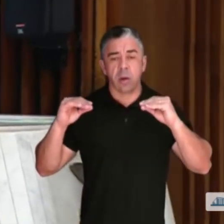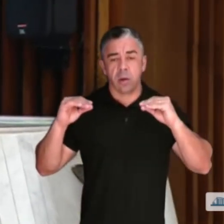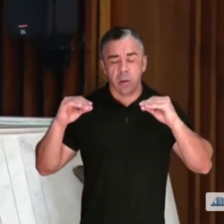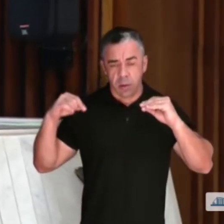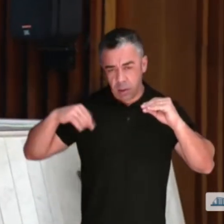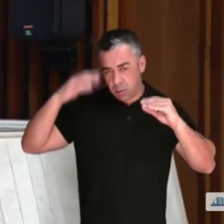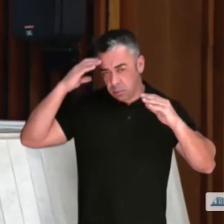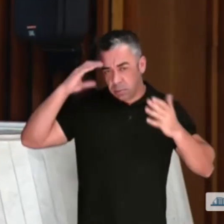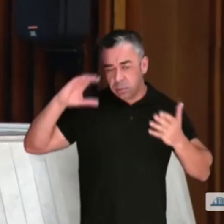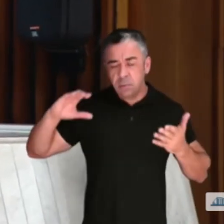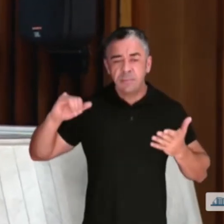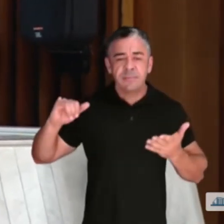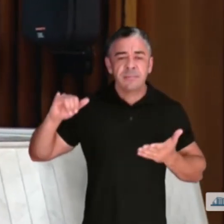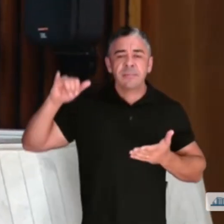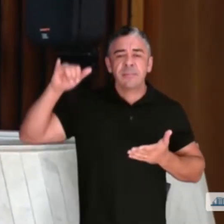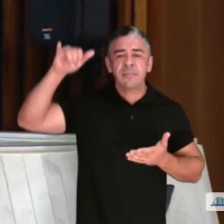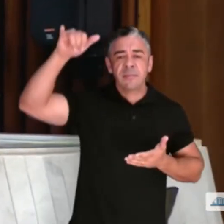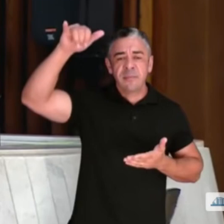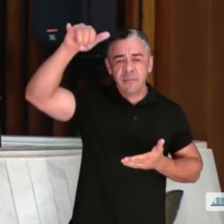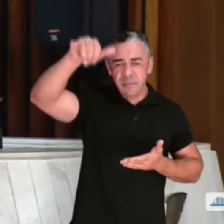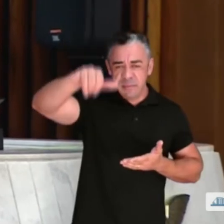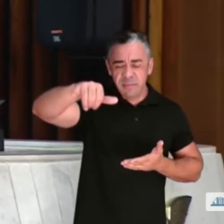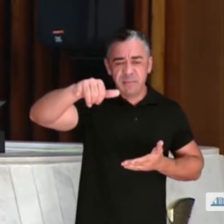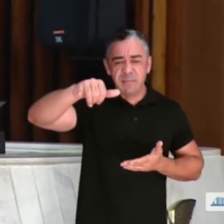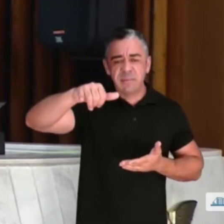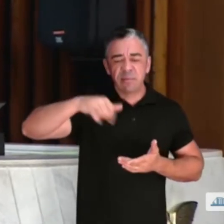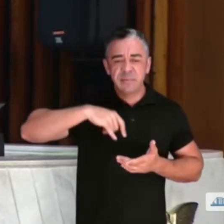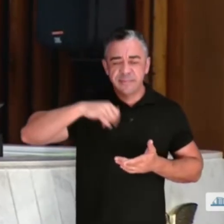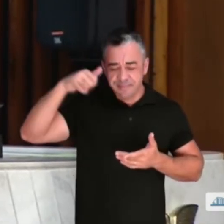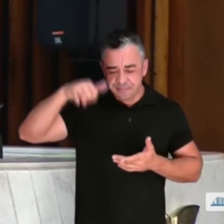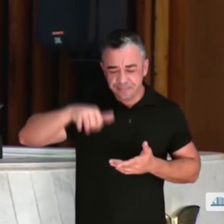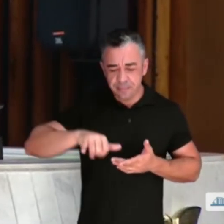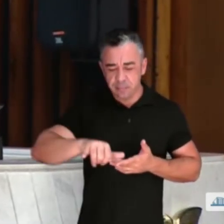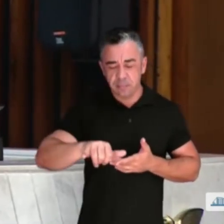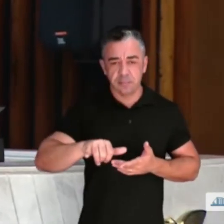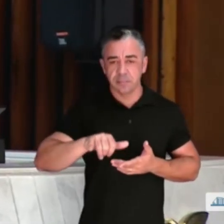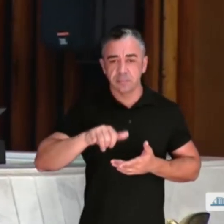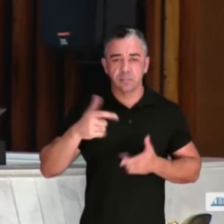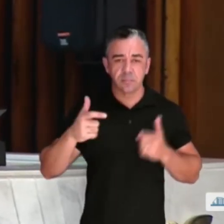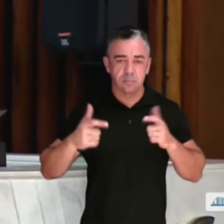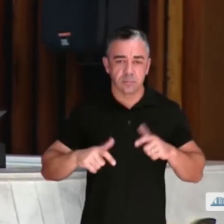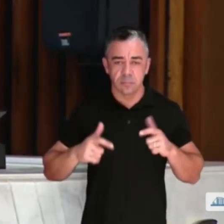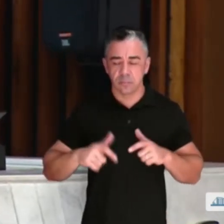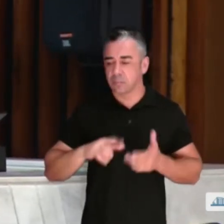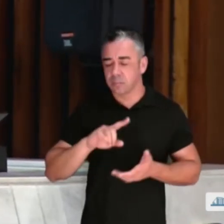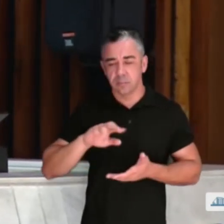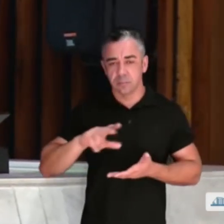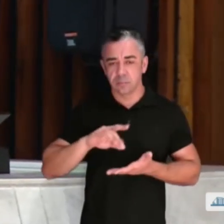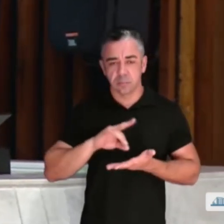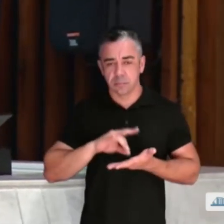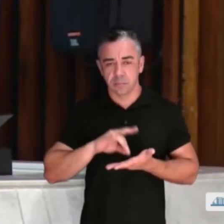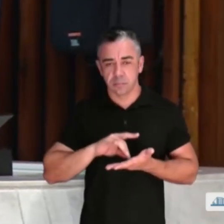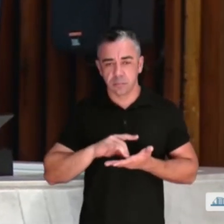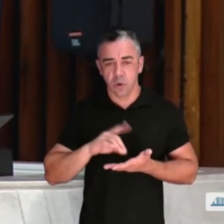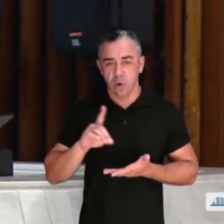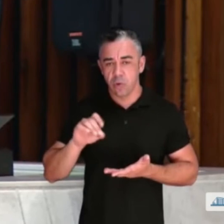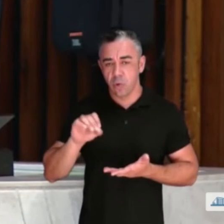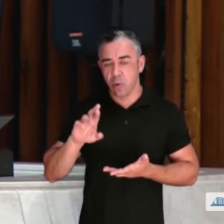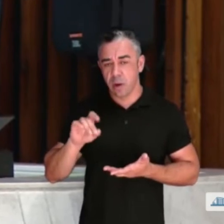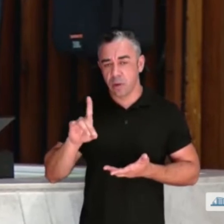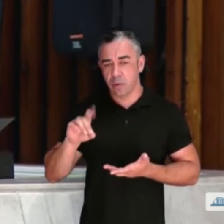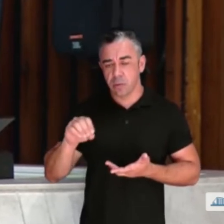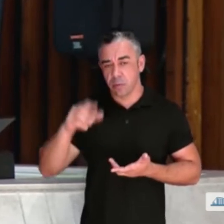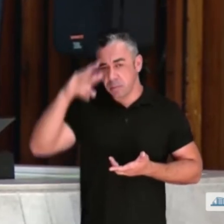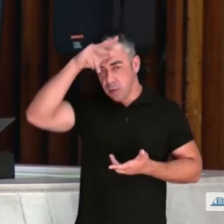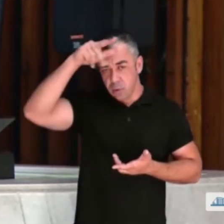de Curitiba e pousa em um aeródromo não registrado oficial entre Dourados, no Mato